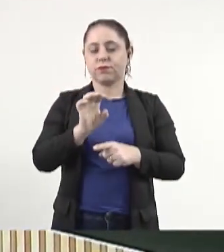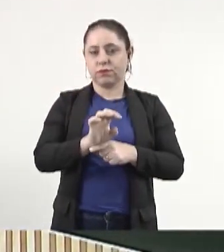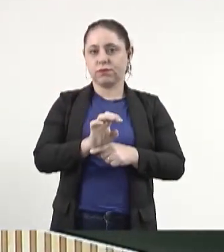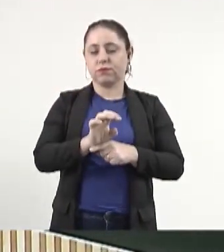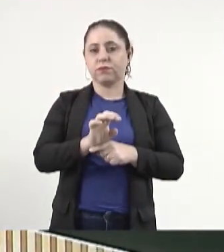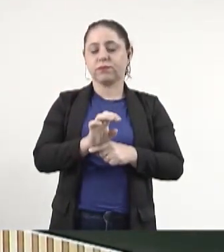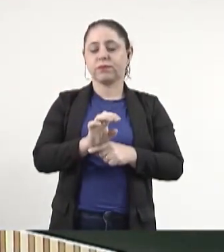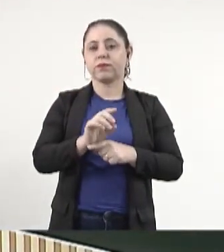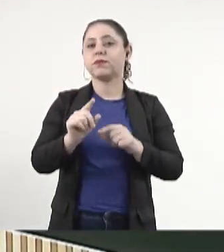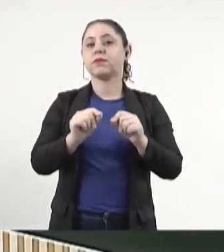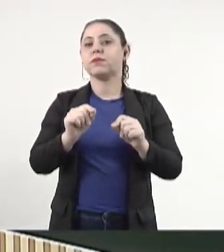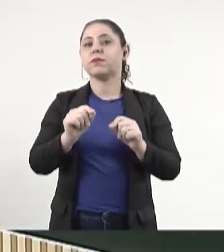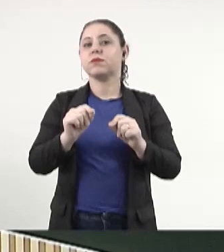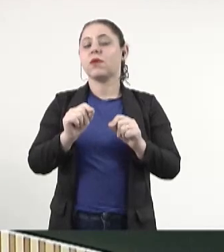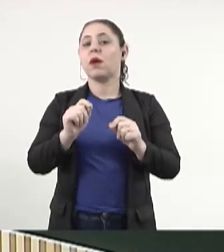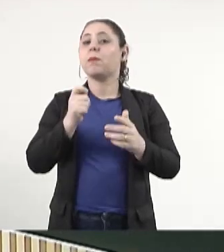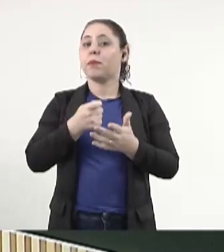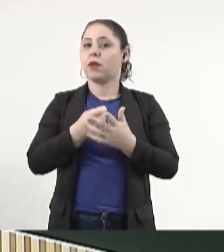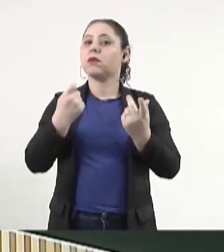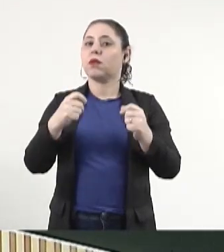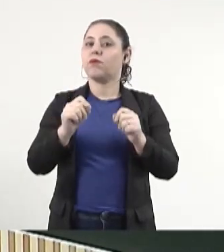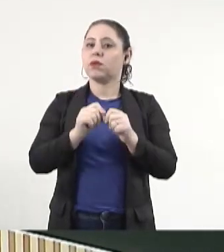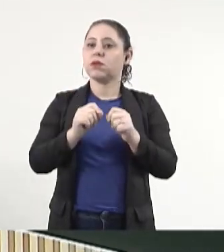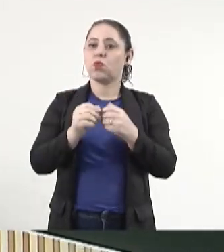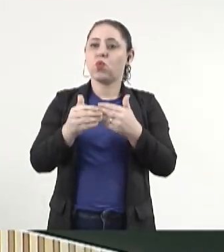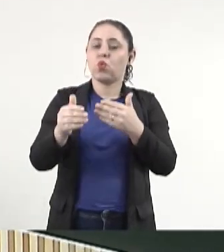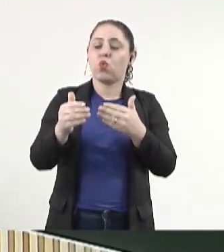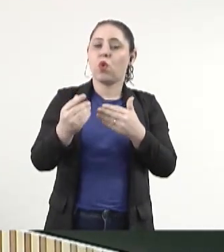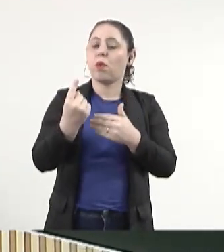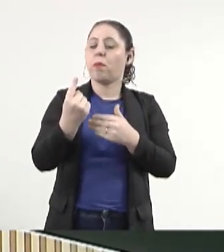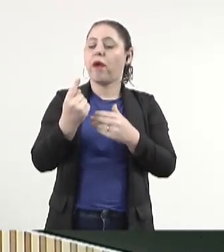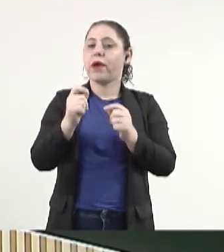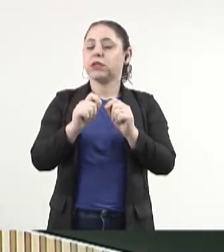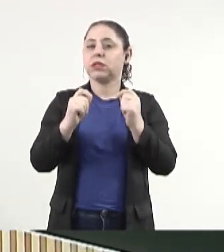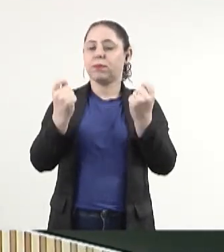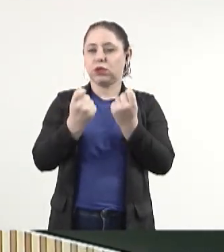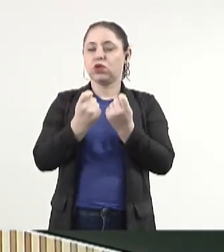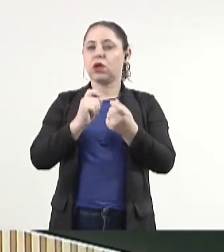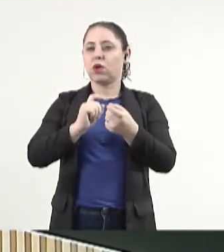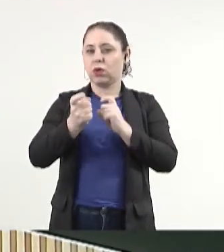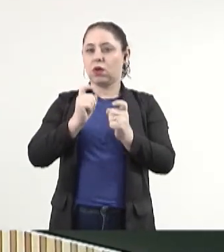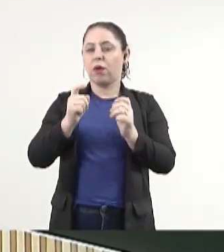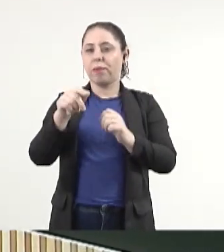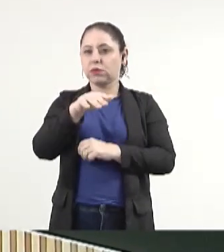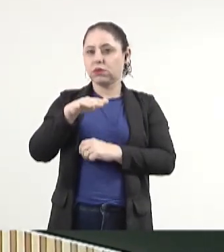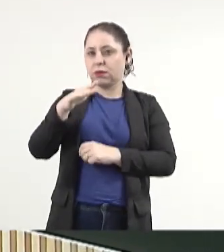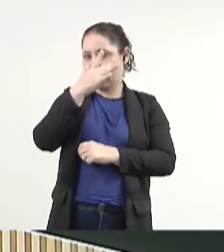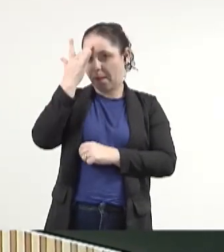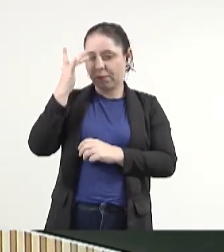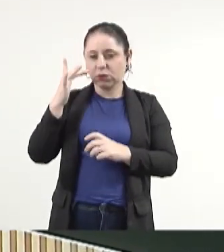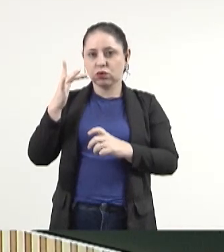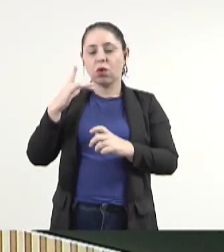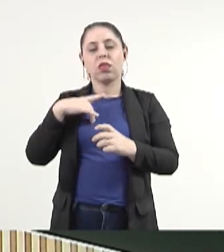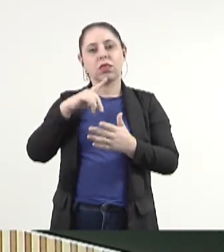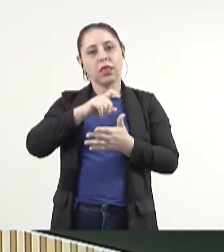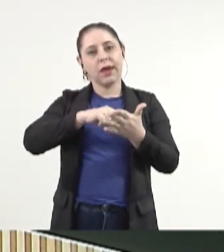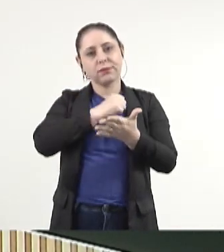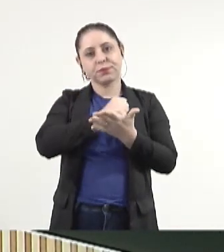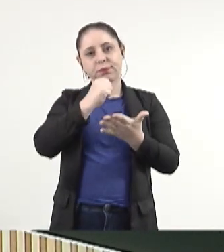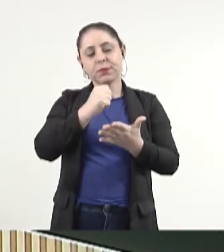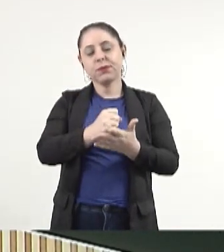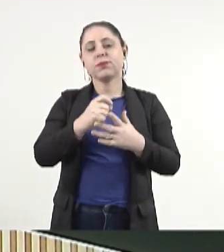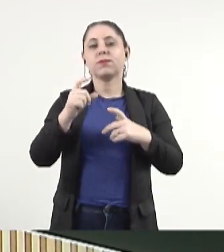Mato Grosso do Sul, e que deve realizar muito em breve uma assembleia geral das pessoas, dos